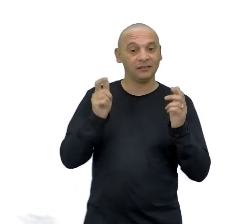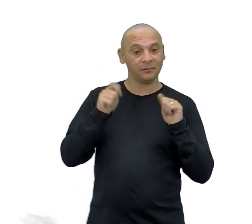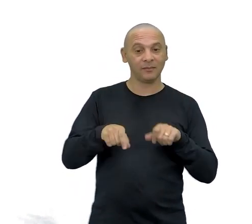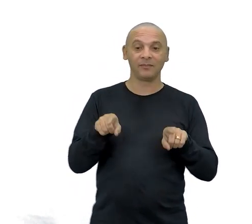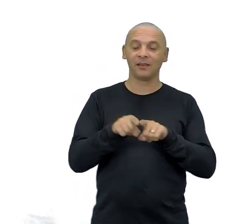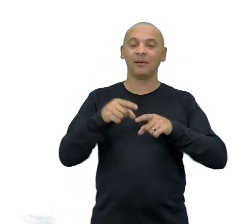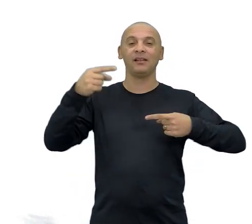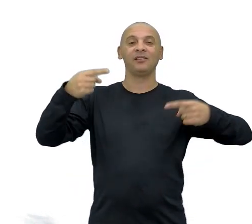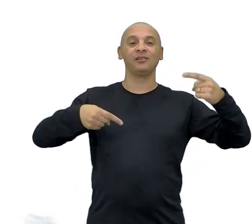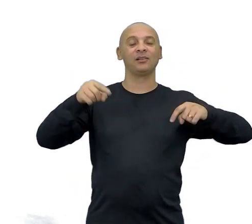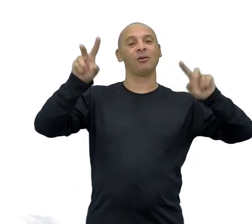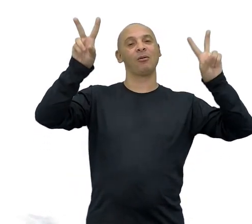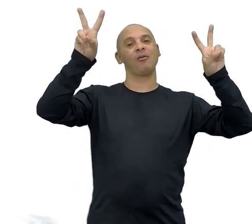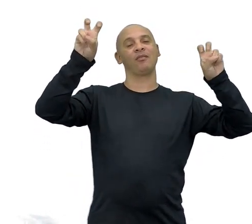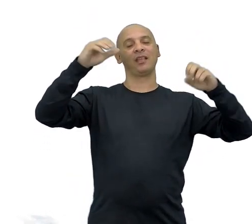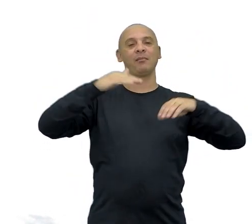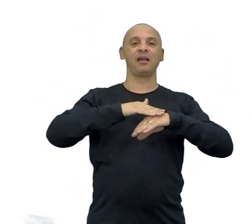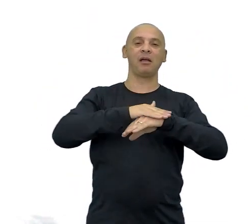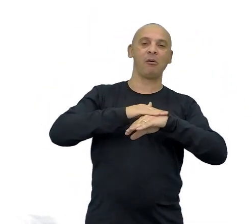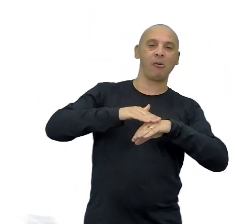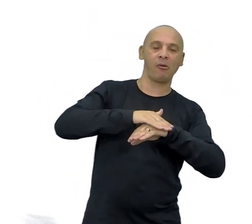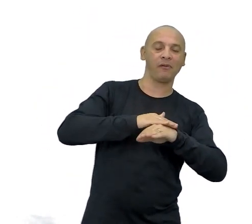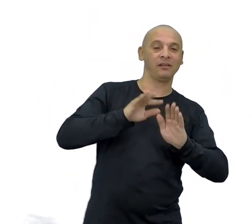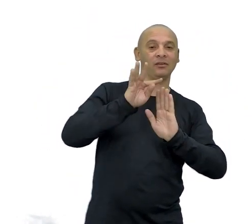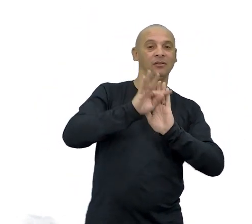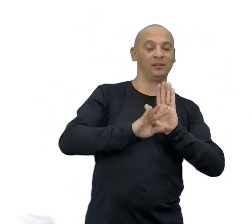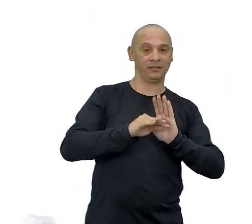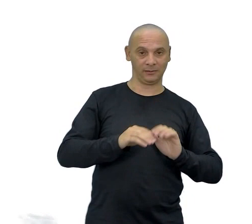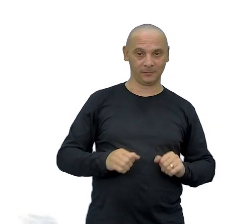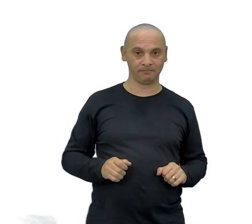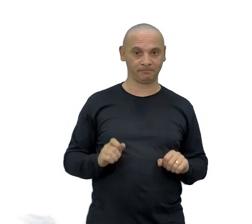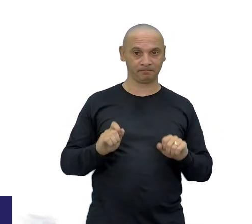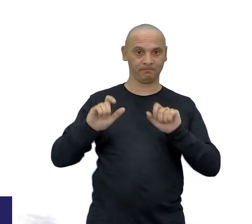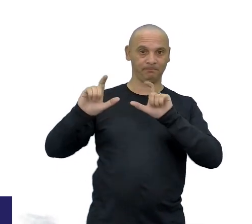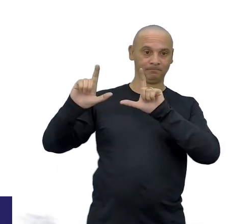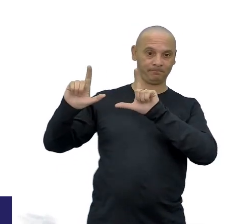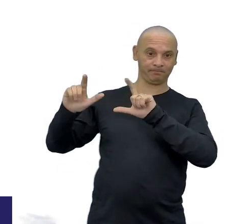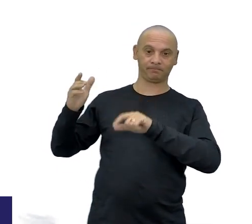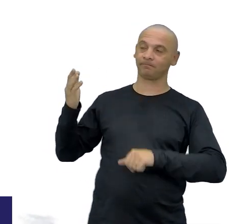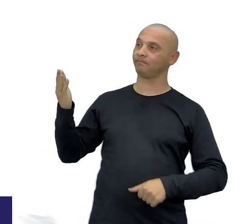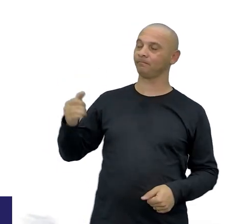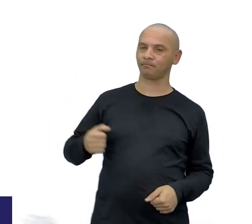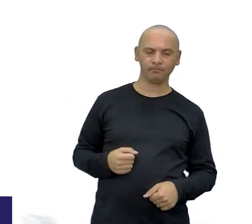percorrido desde o momento anterior à leitura. Próximo.